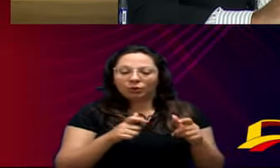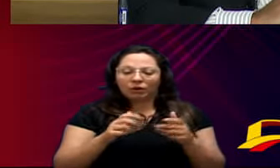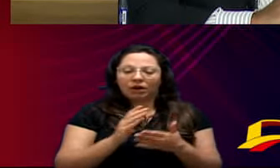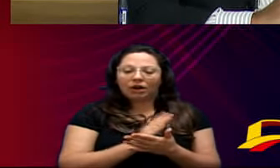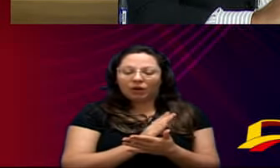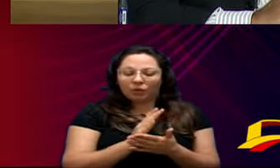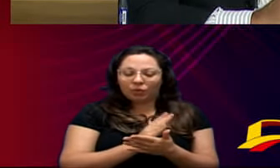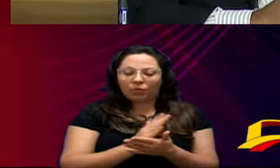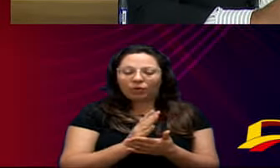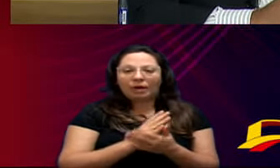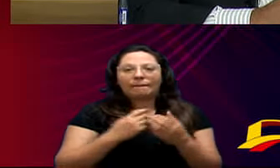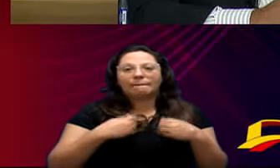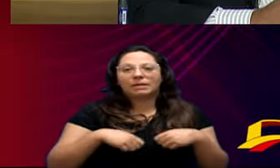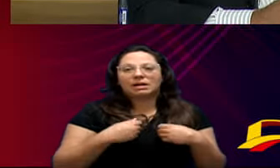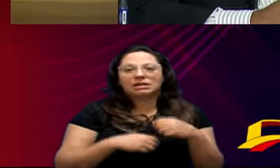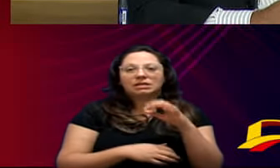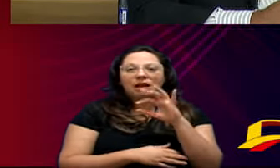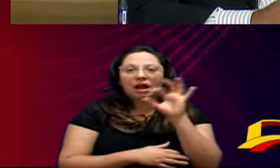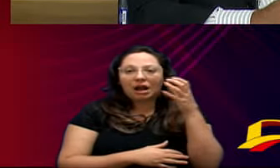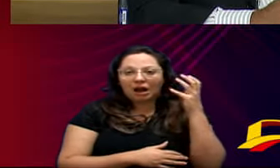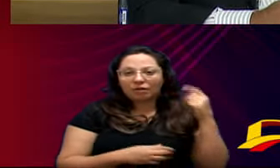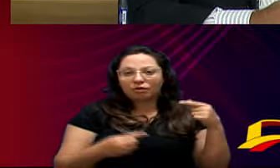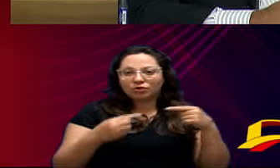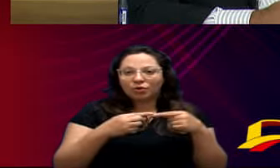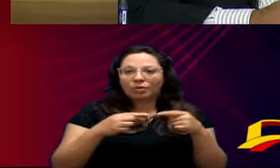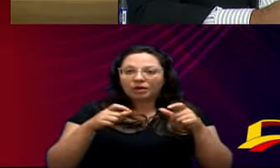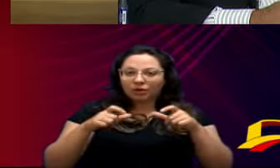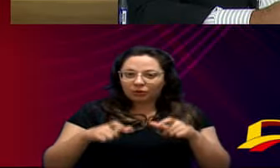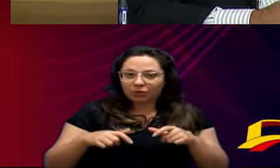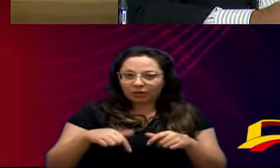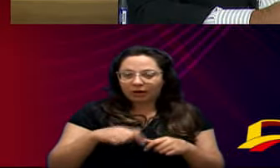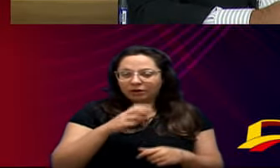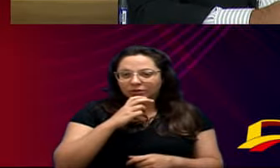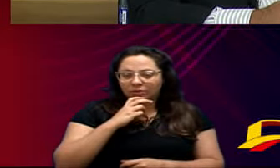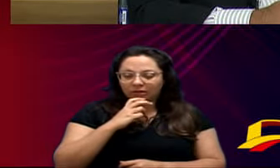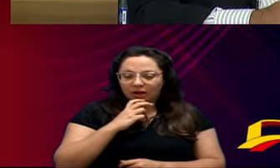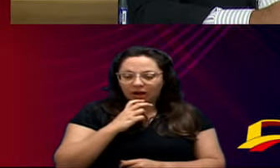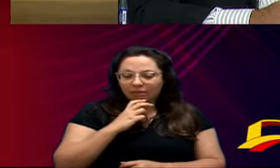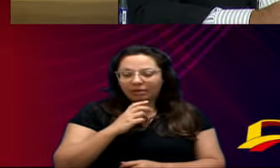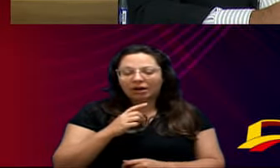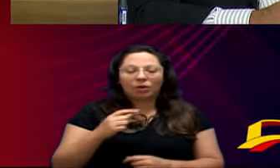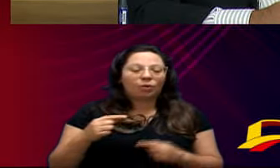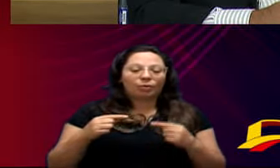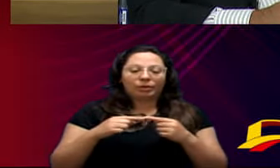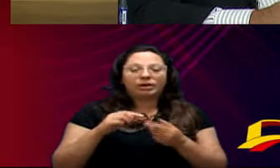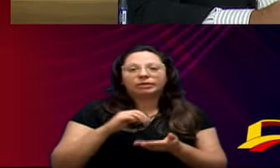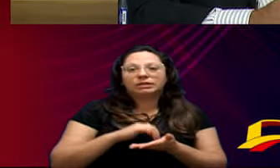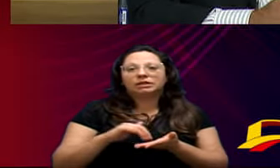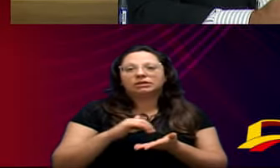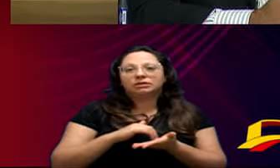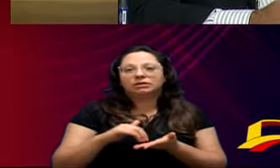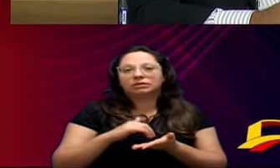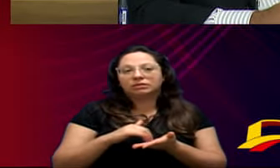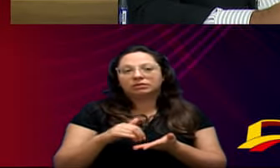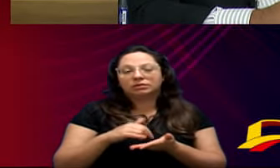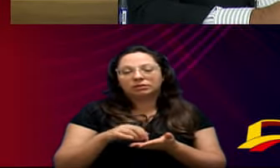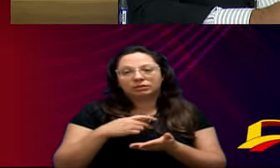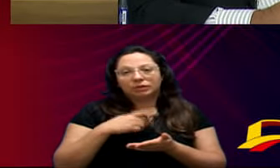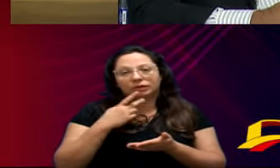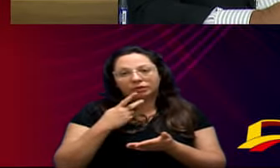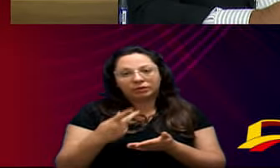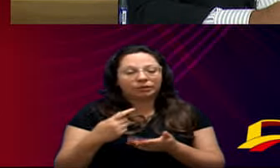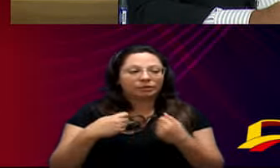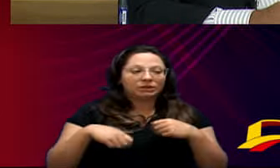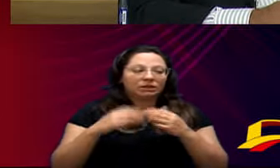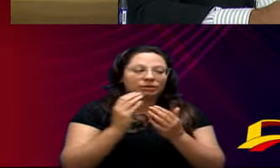precisam ter ali árvores nativas conforme a região isso cabe a secretaria por isso que eu falo a a questão de mais